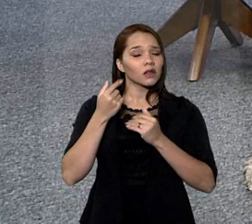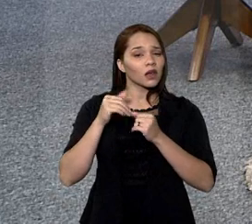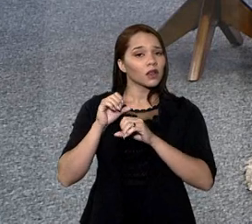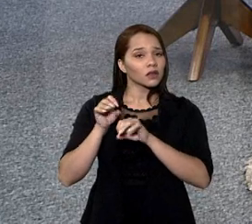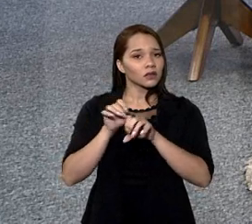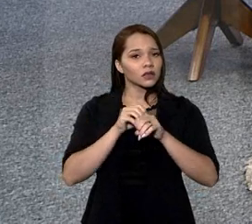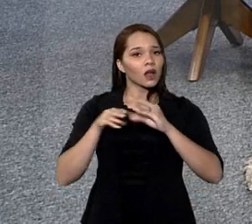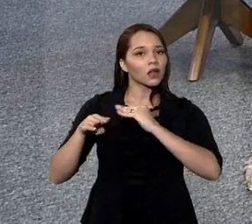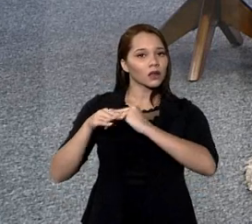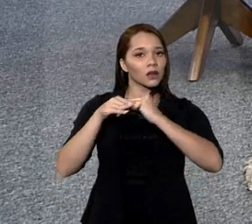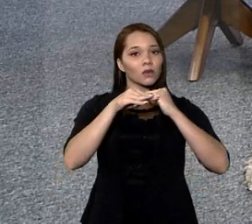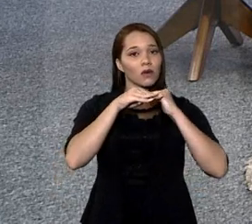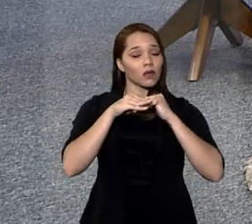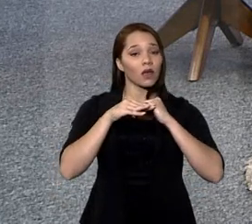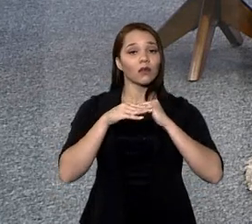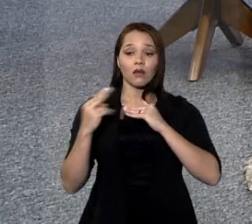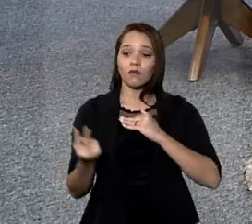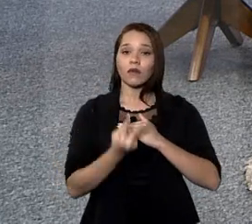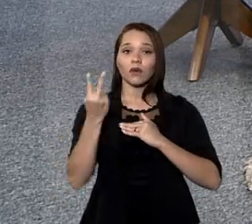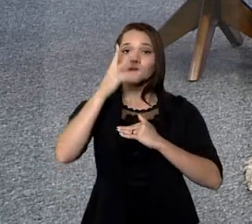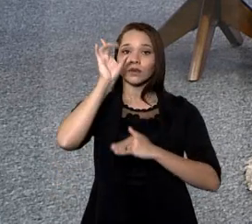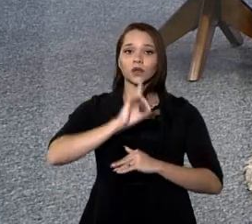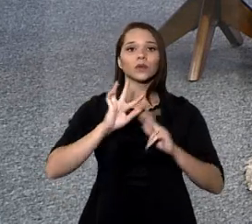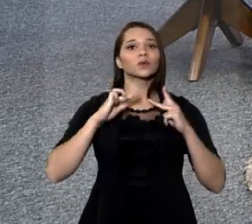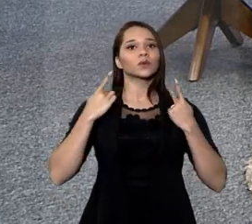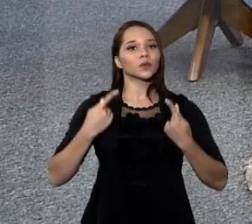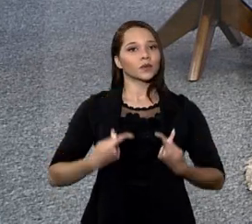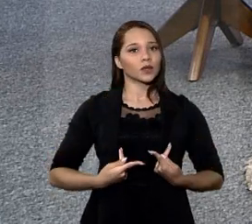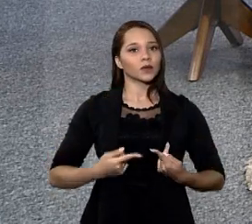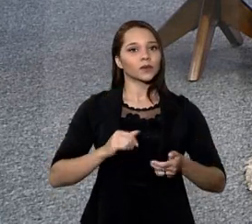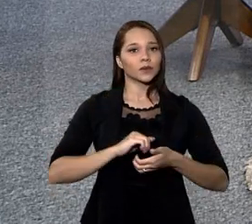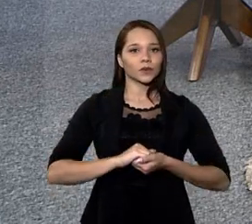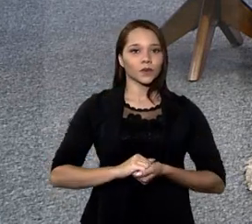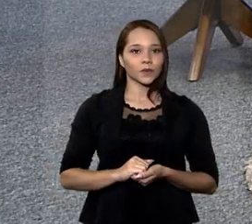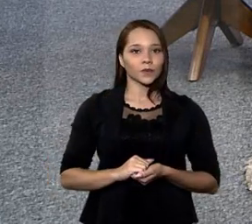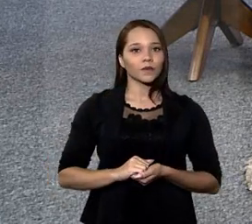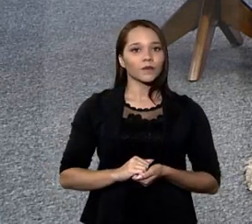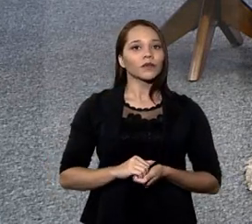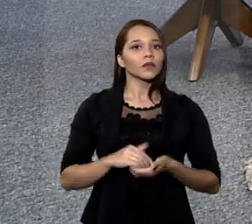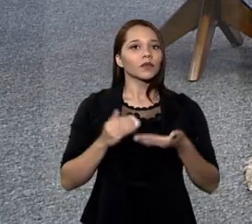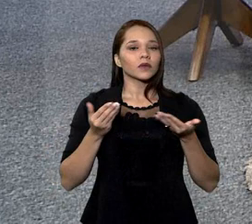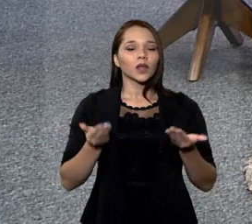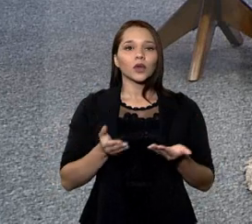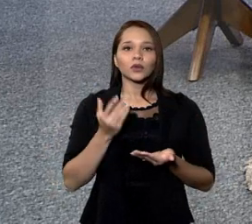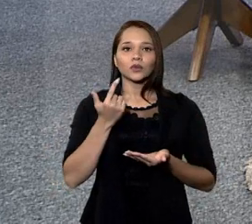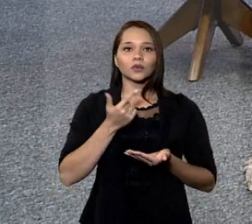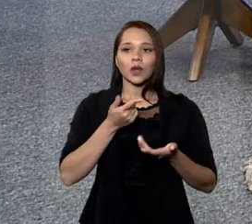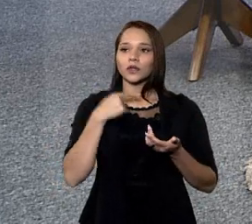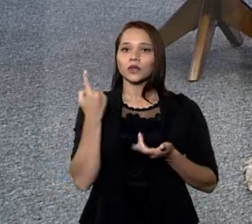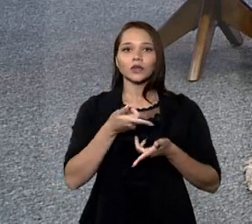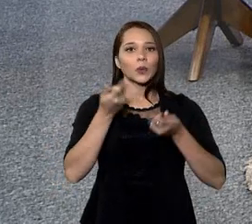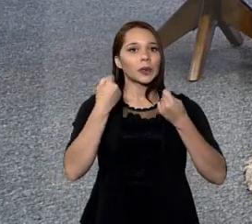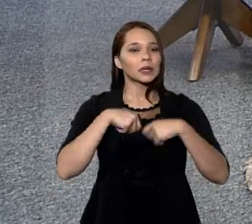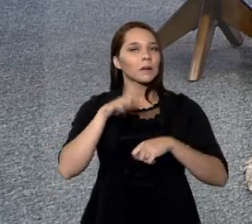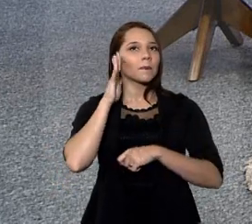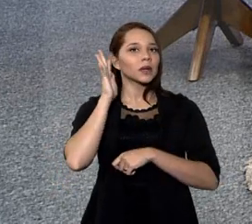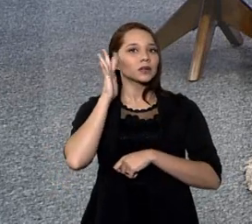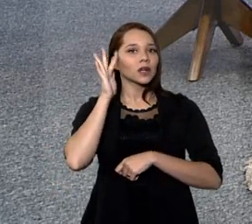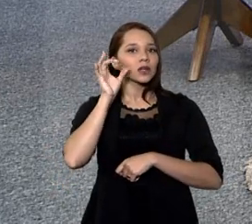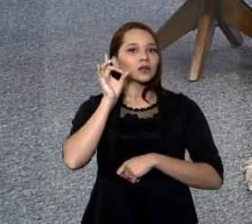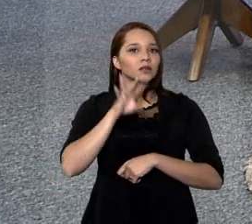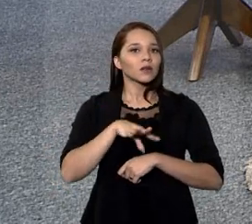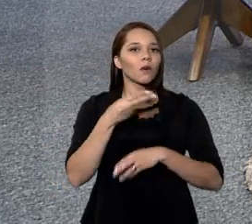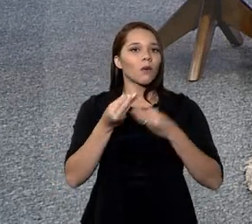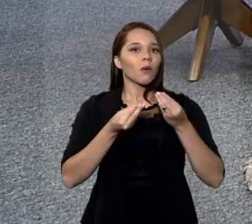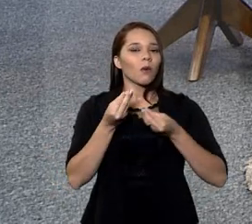promover igualdade que vão promover a valorização dos direitos humanos né então não a gente não precisa não